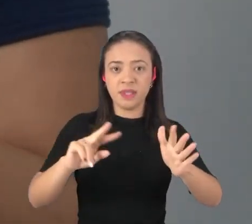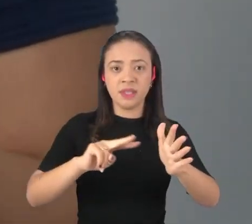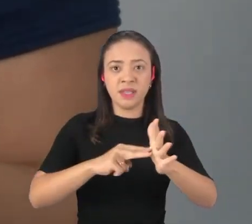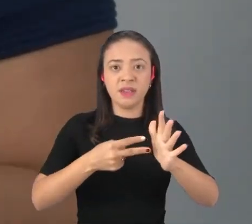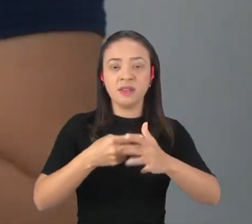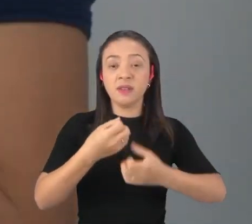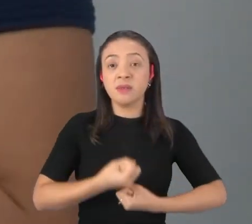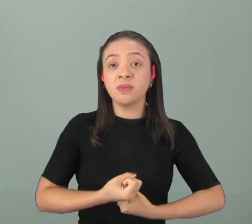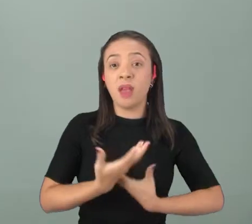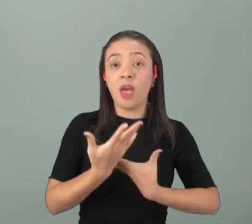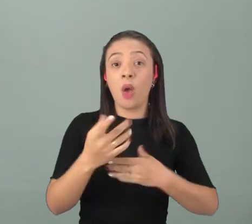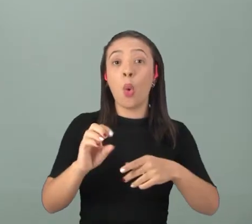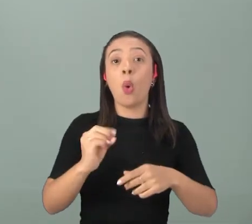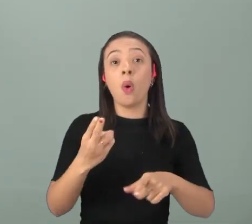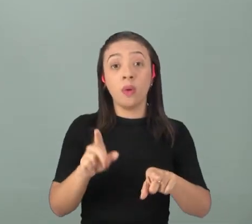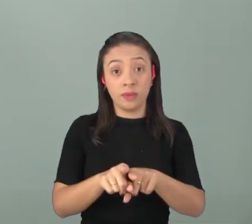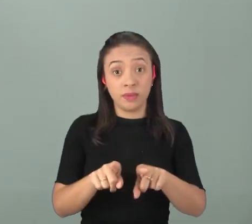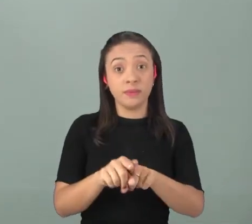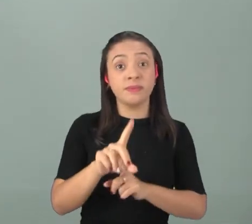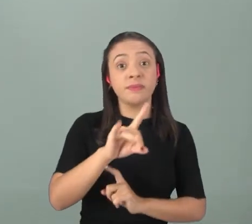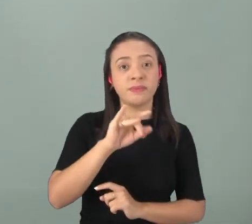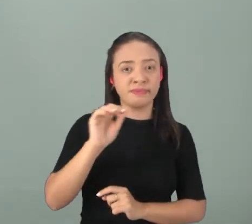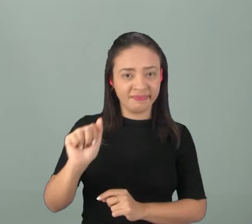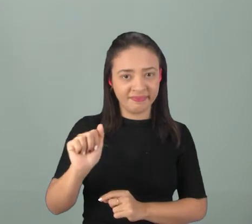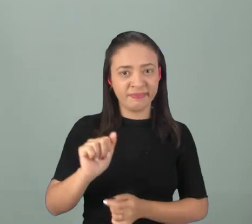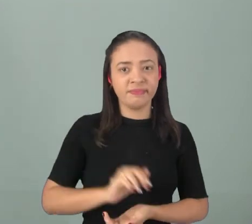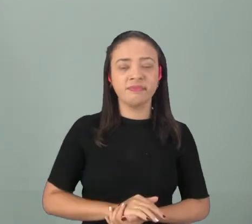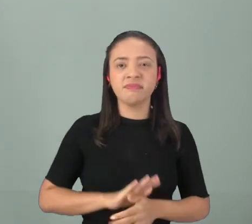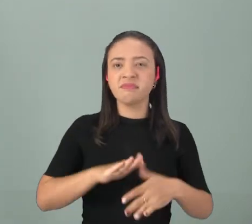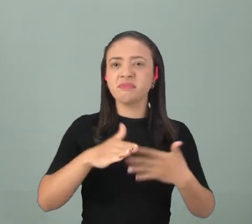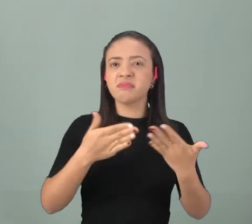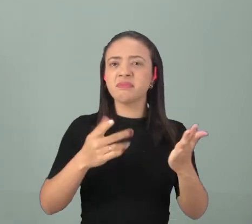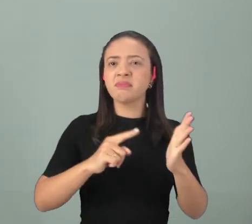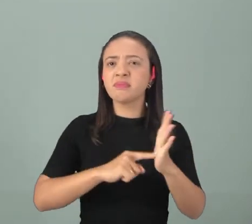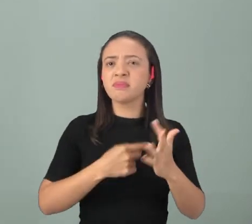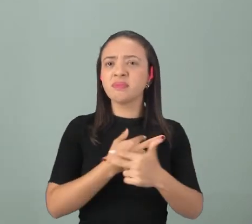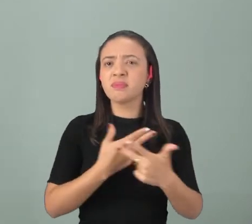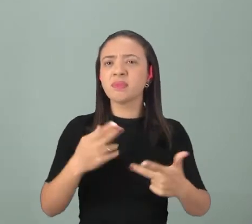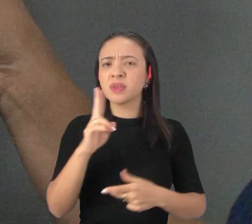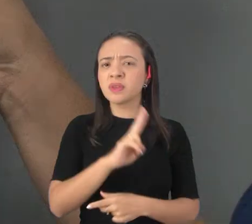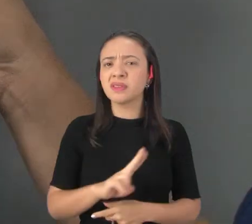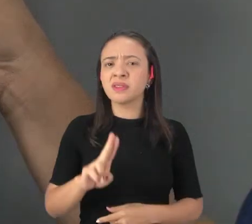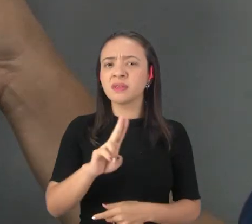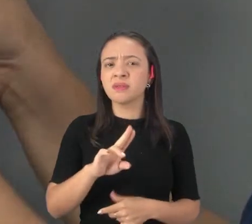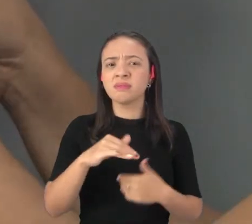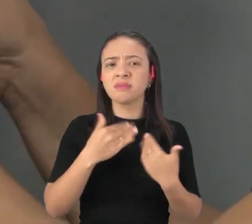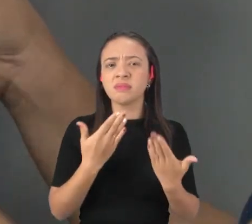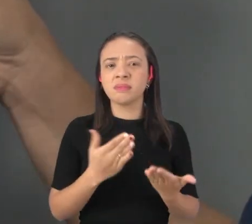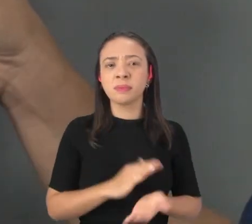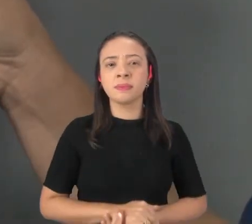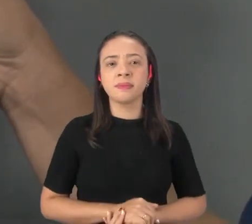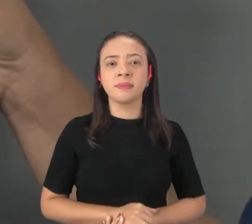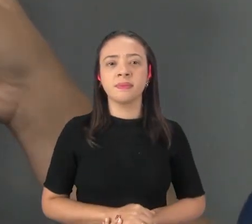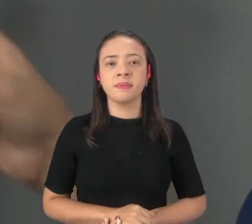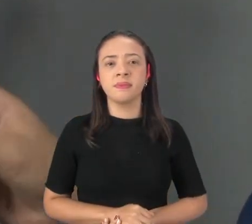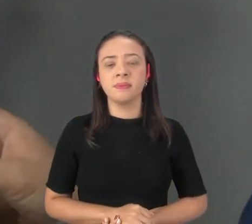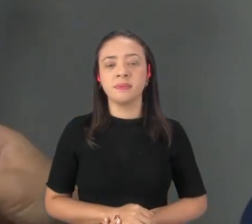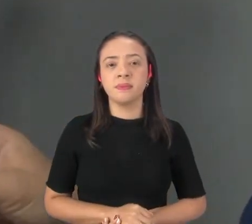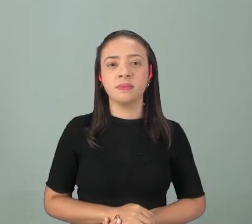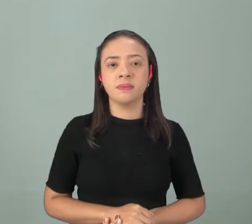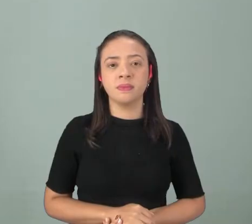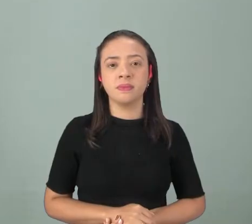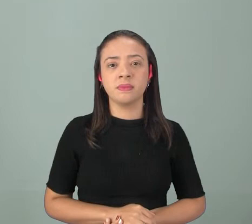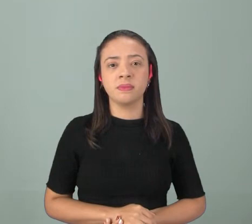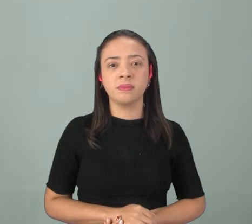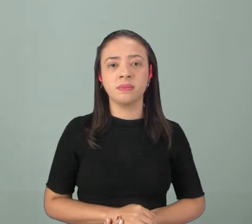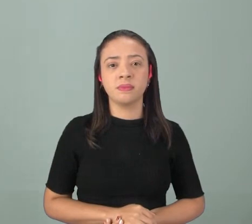explicativos ou datas. Qual será o sinal que eu uso? Isso aqui é a fala do personagem. Vou colocar aqui, né? E assim vou